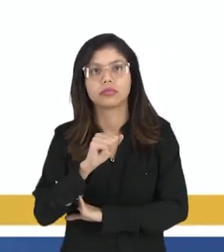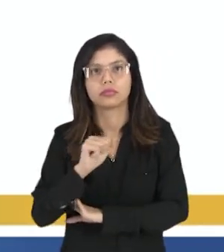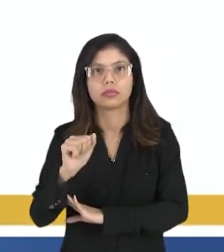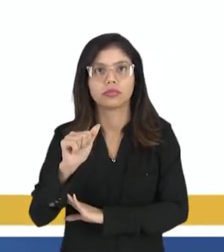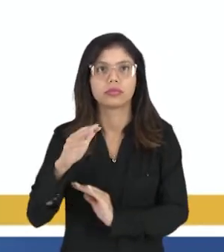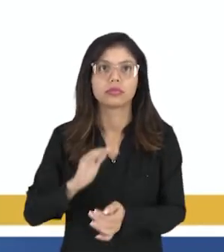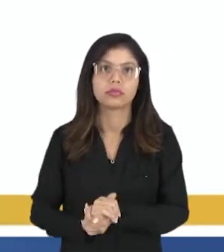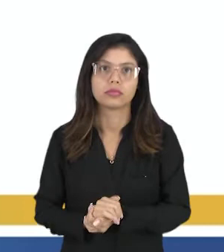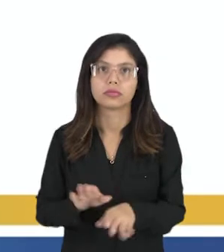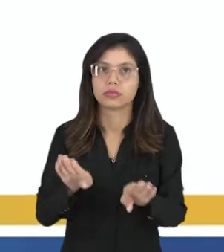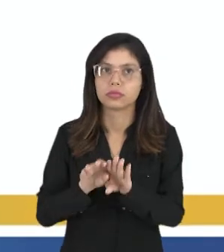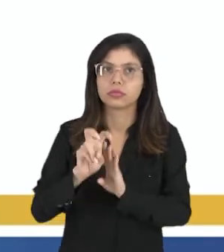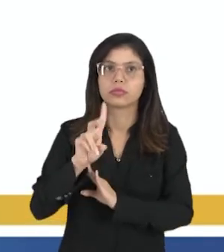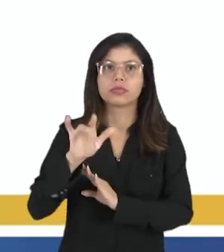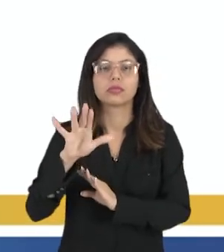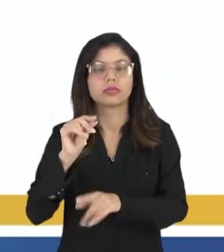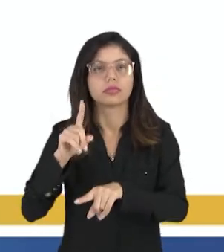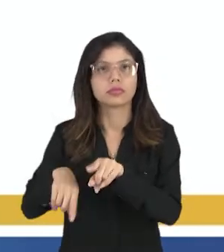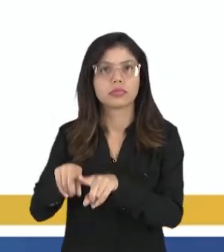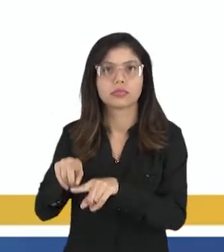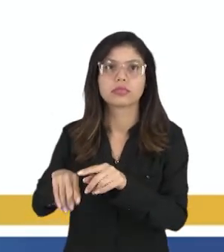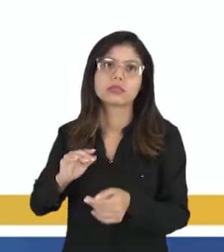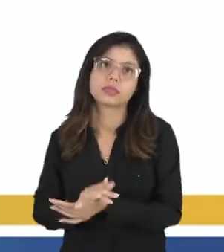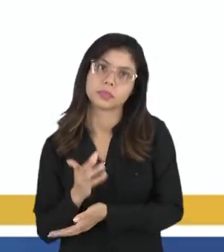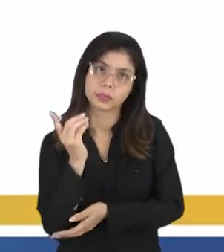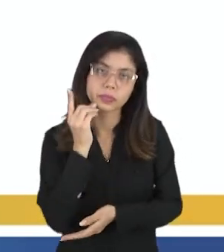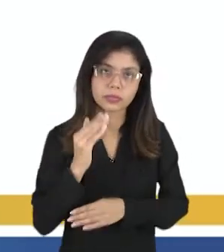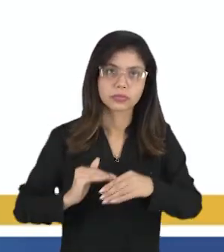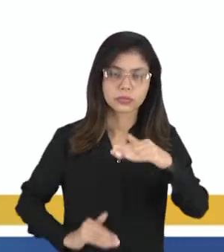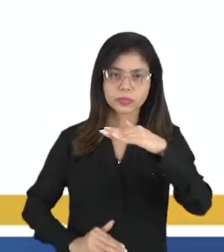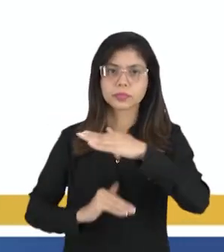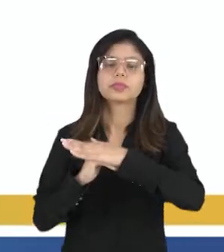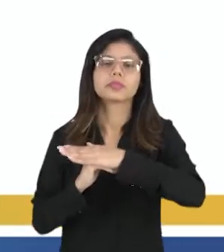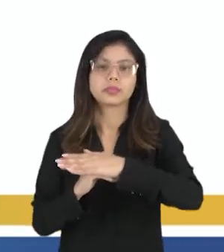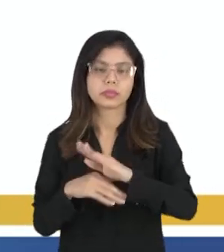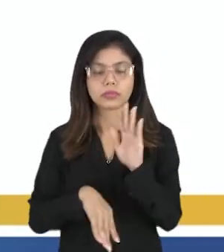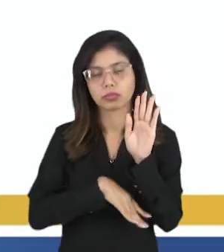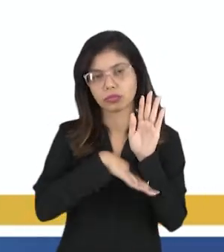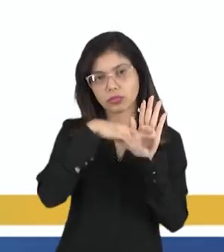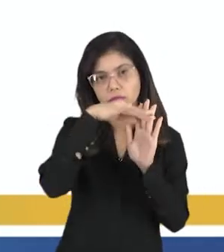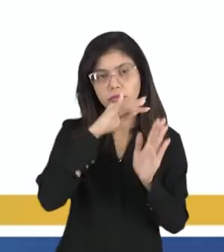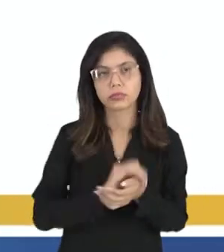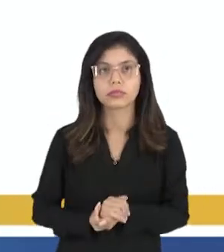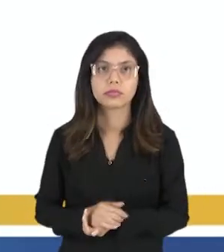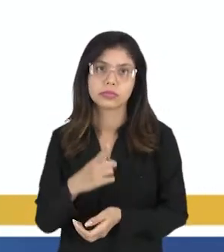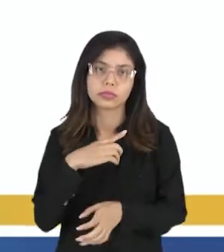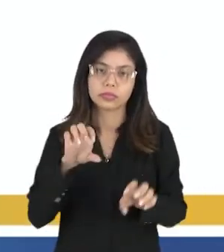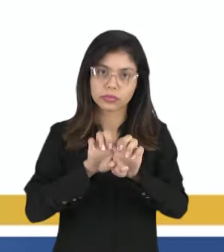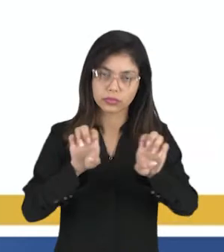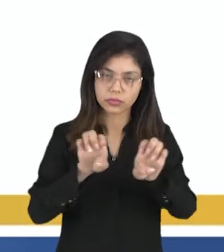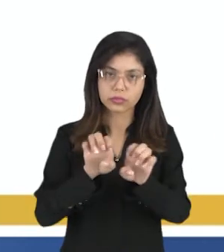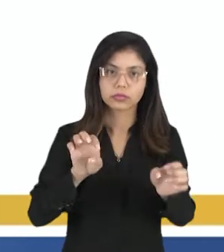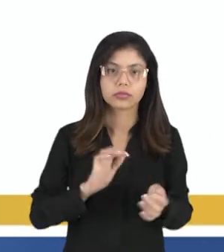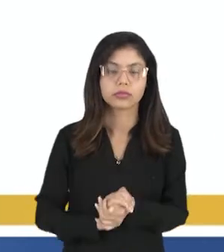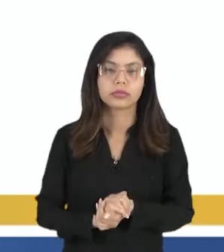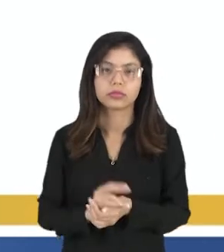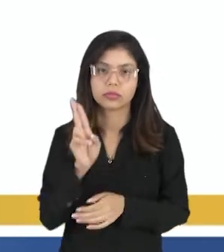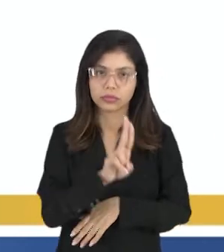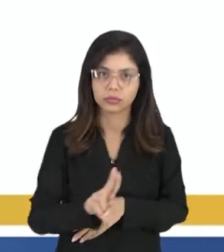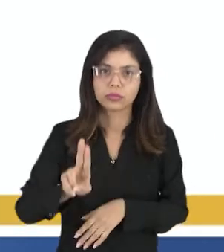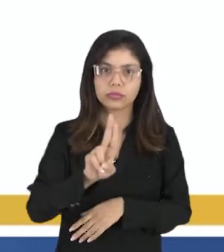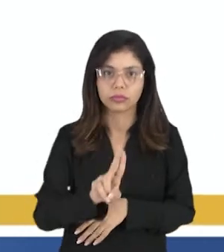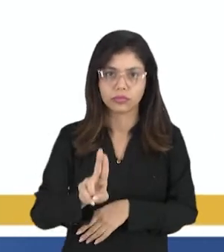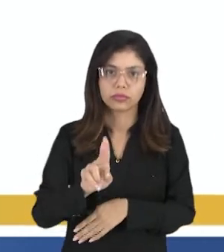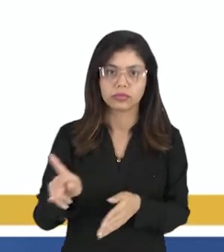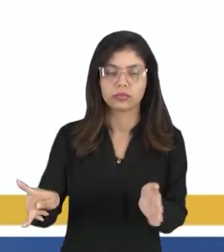o volume de um dado material a uma dada pressão e temperatura. E aqui a gente tem essa equação matemática que a gente utiliza